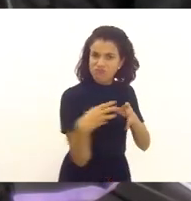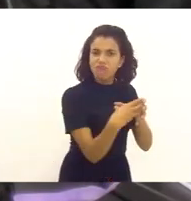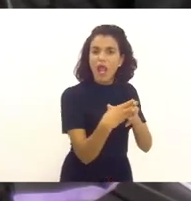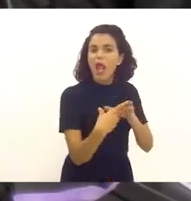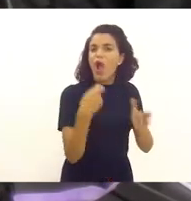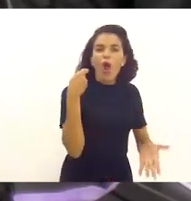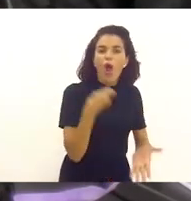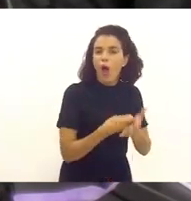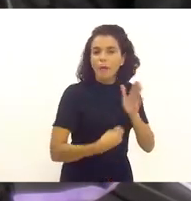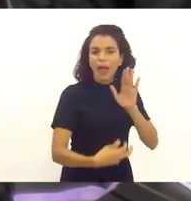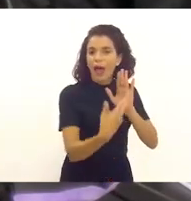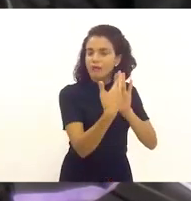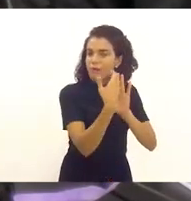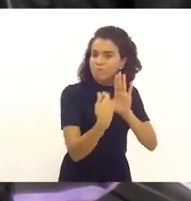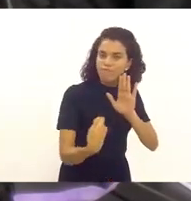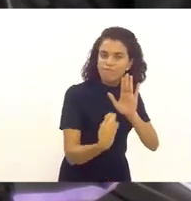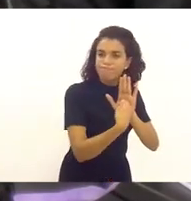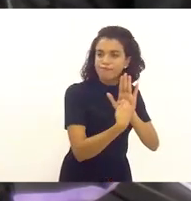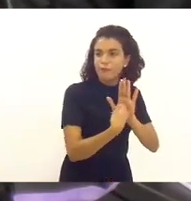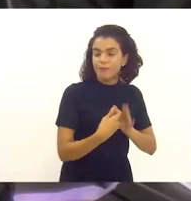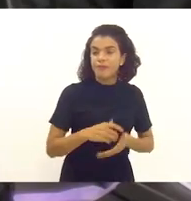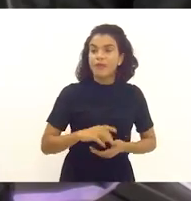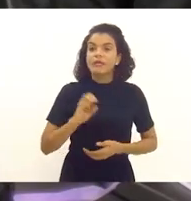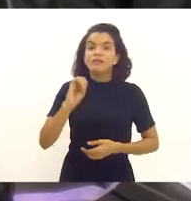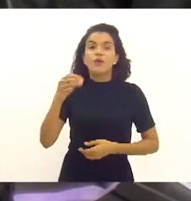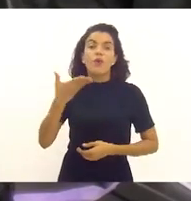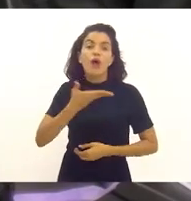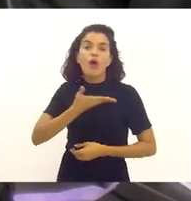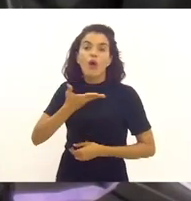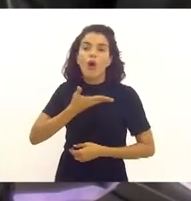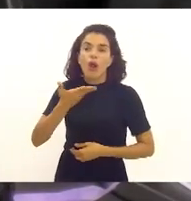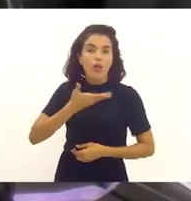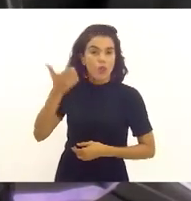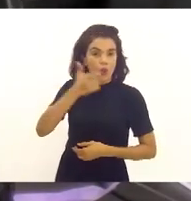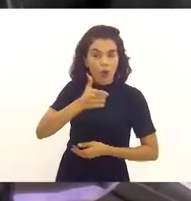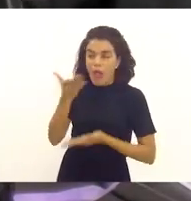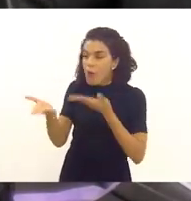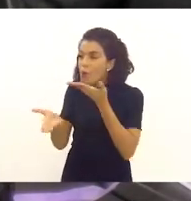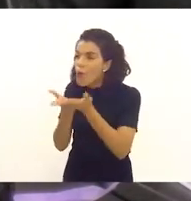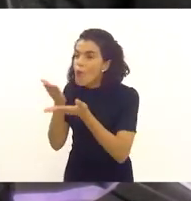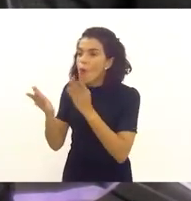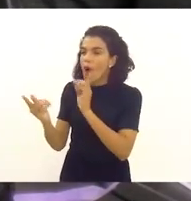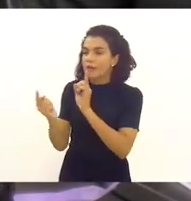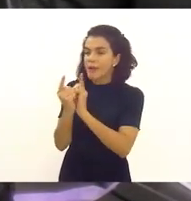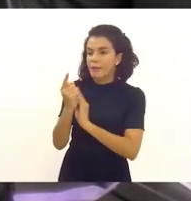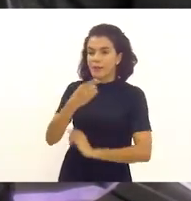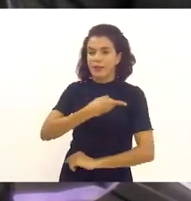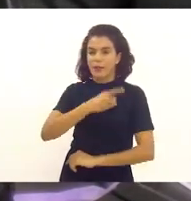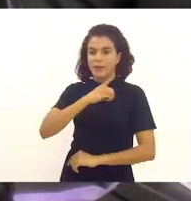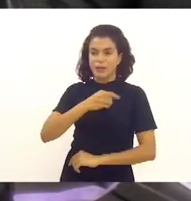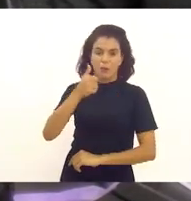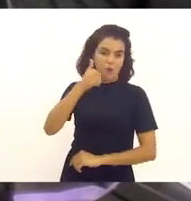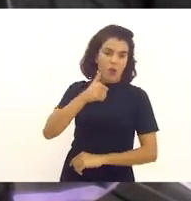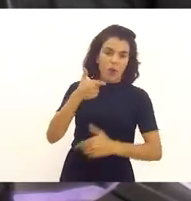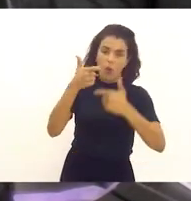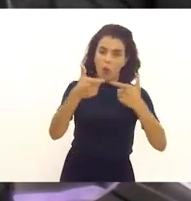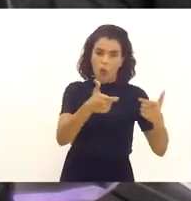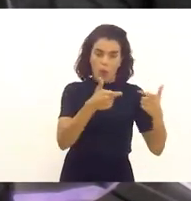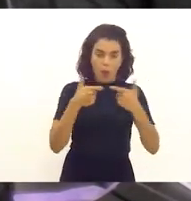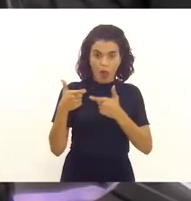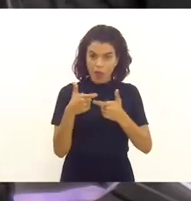então a mesma coisa as mulheres isso uma colega não consegue ter um atendimento na sei lá na delegacia da mulher não sei aonde